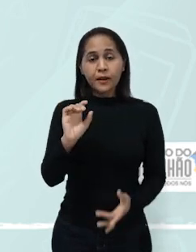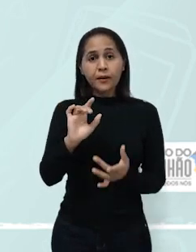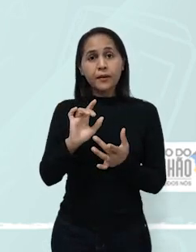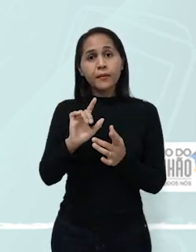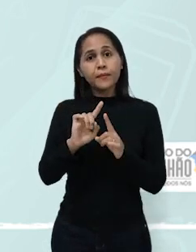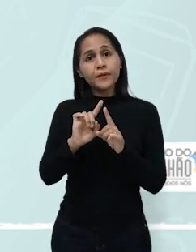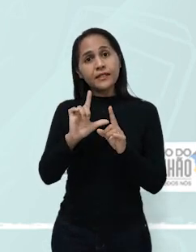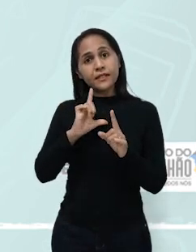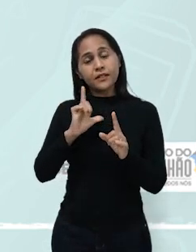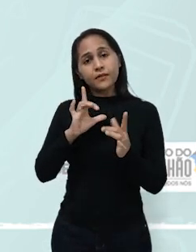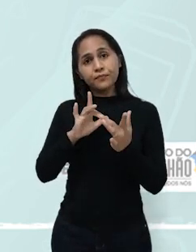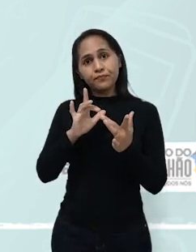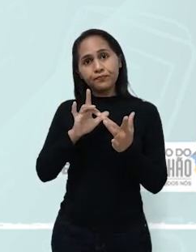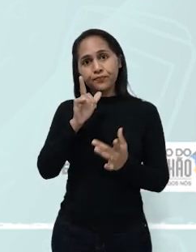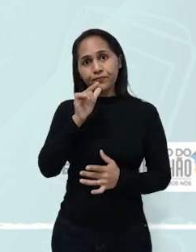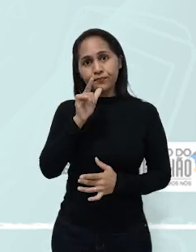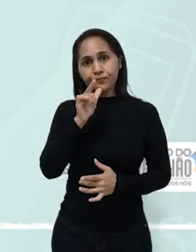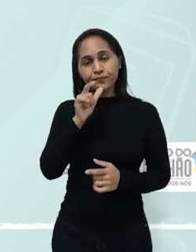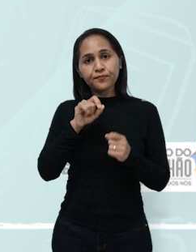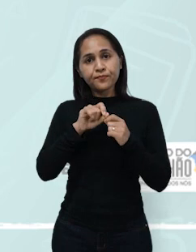quebrar a ligação